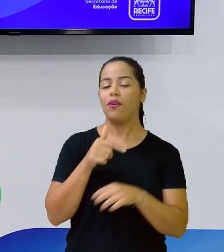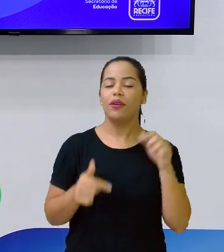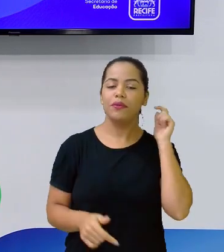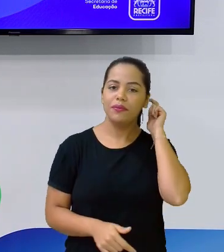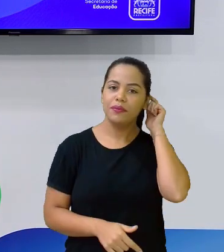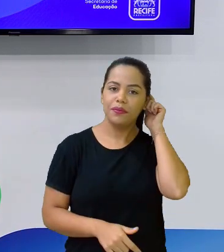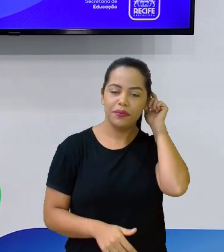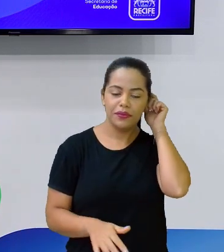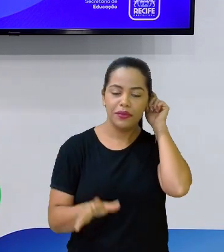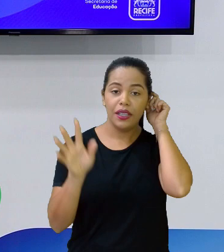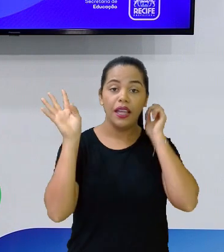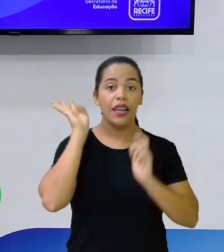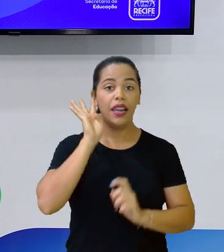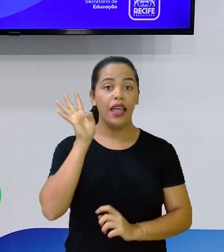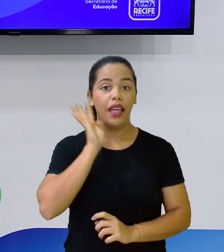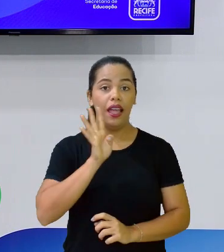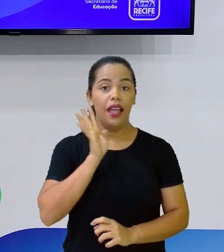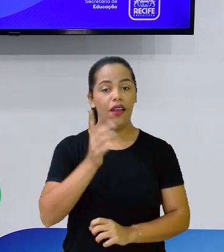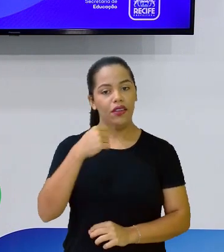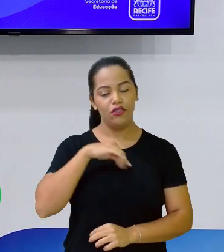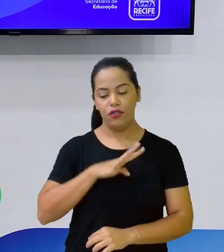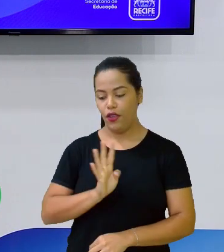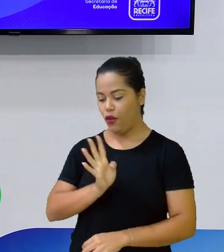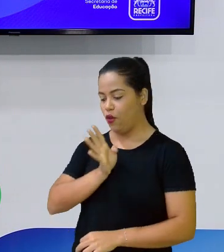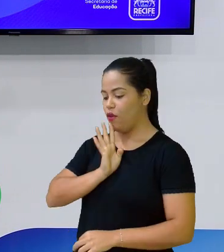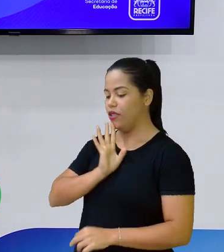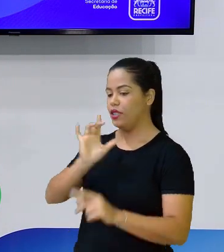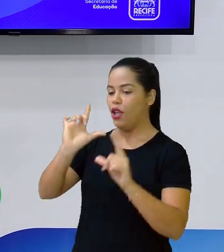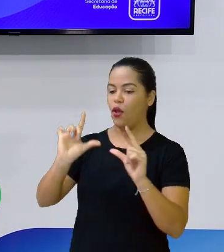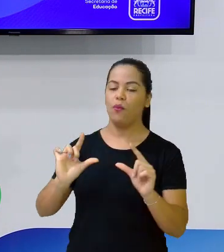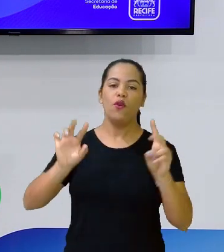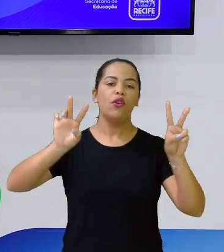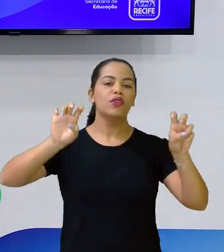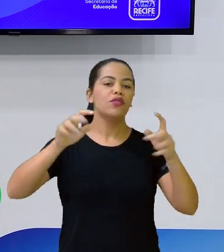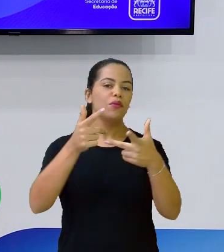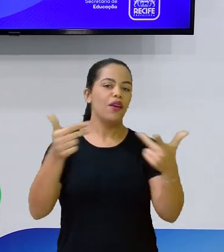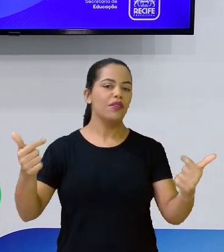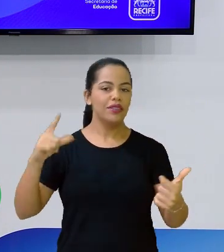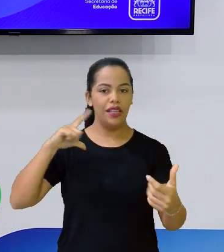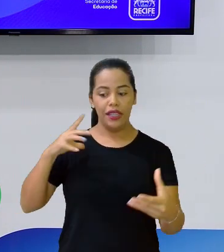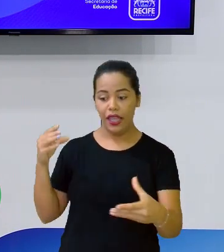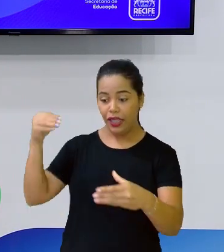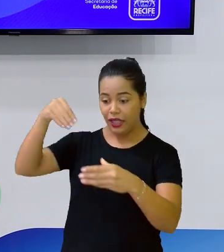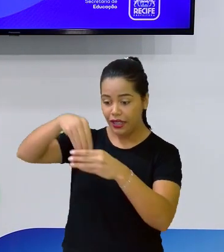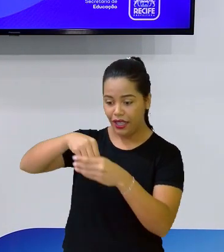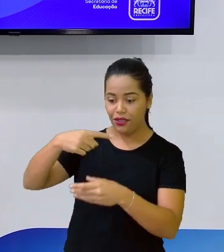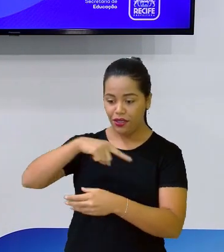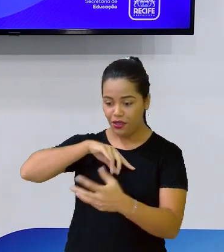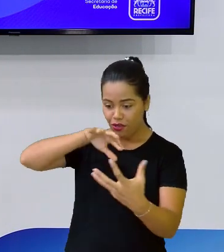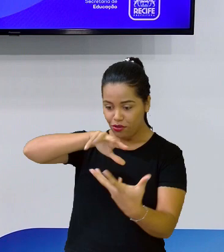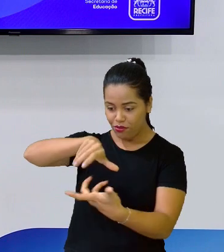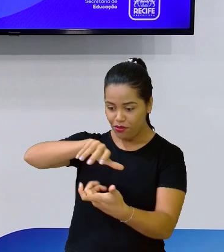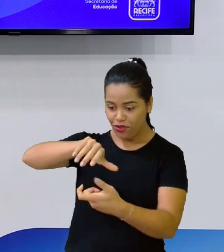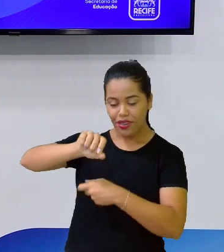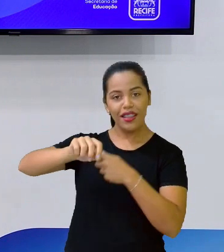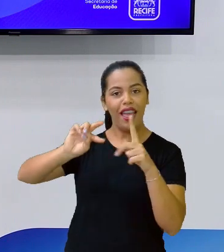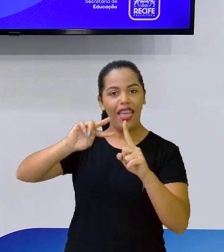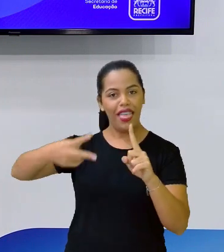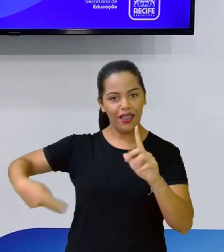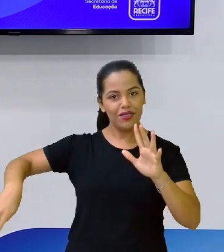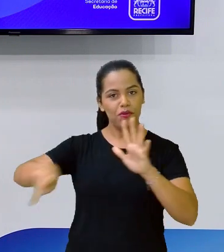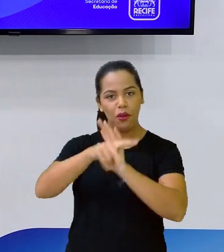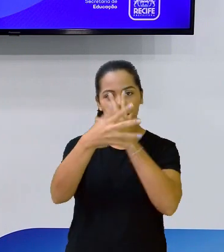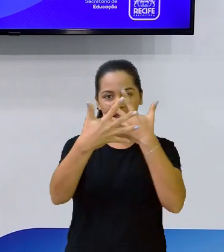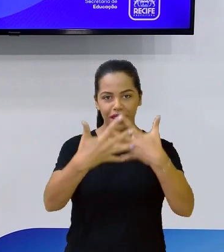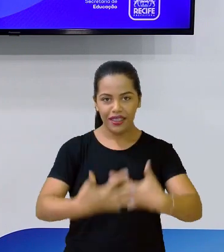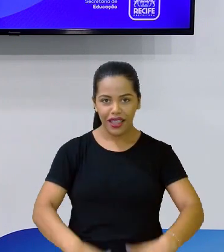pouquinho sobre uma coisa que tem no nosso planeta que nós utilizamos bastante, esse recurso natural.